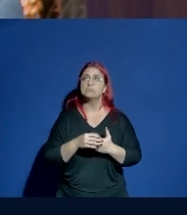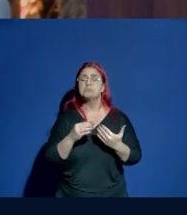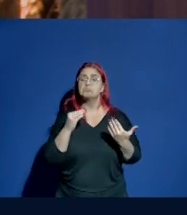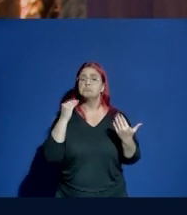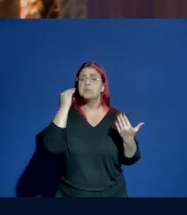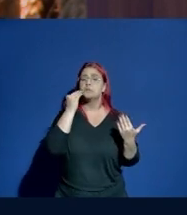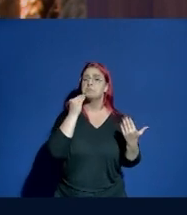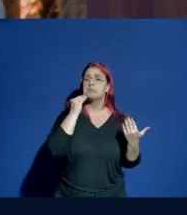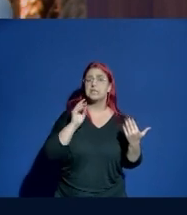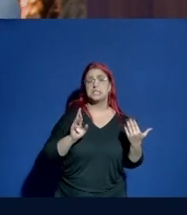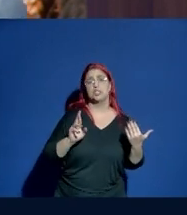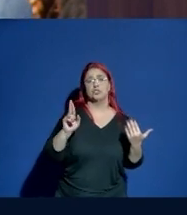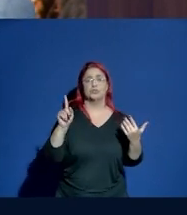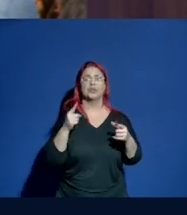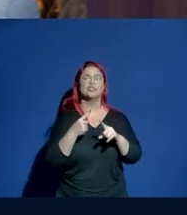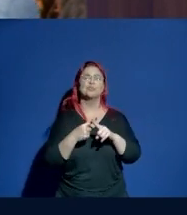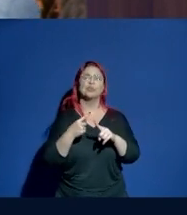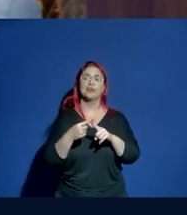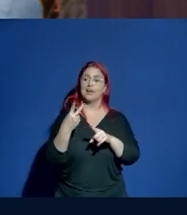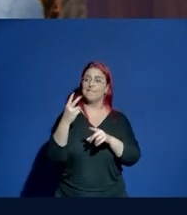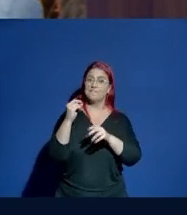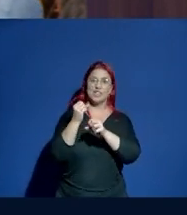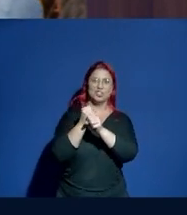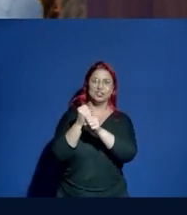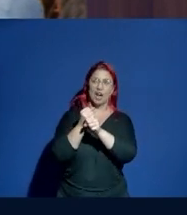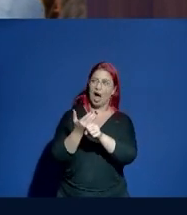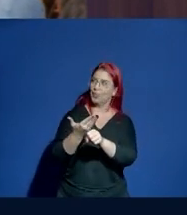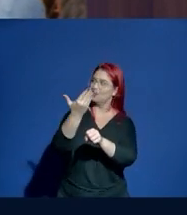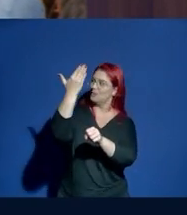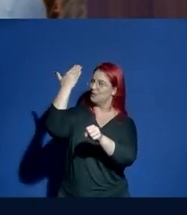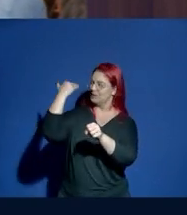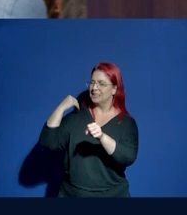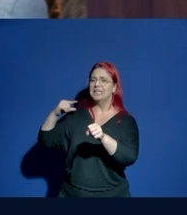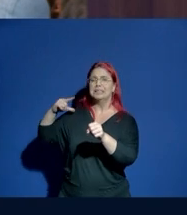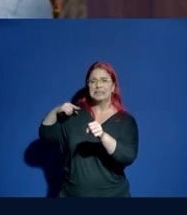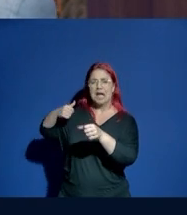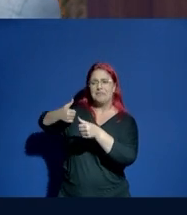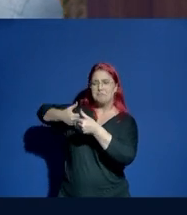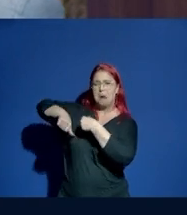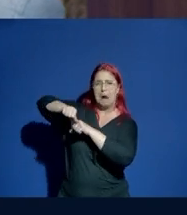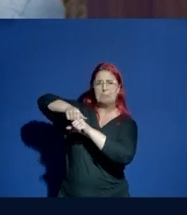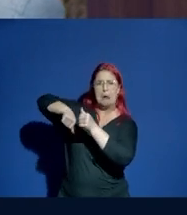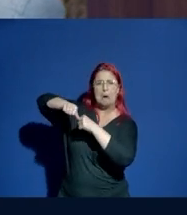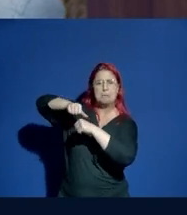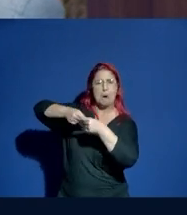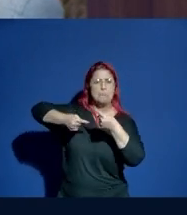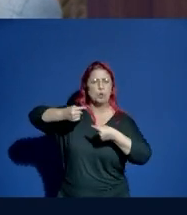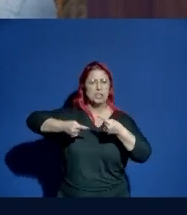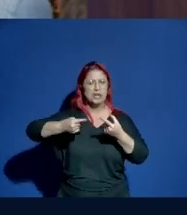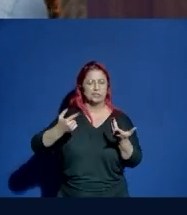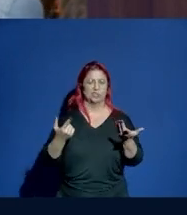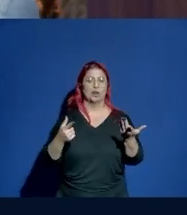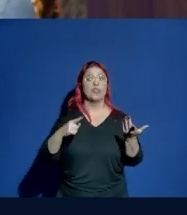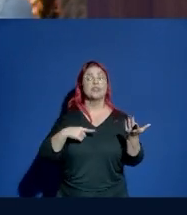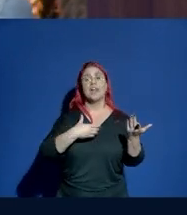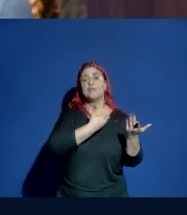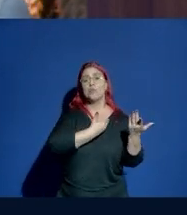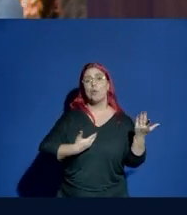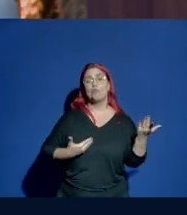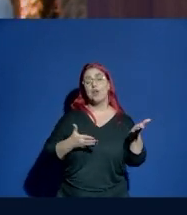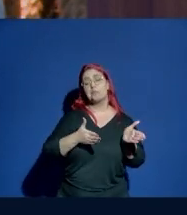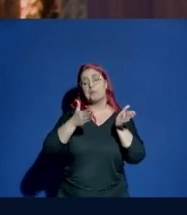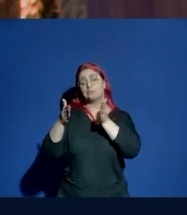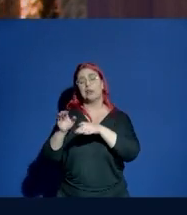diferente porque ao longo de 20 anos o Brasil tem vivido algumas transições políticas nós tivemos um governo mais à esquerda